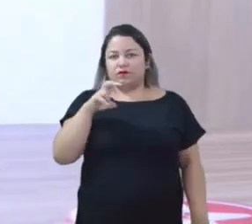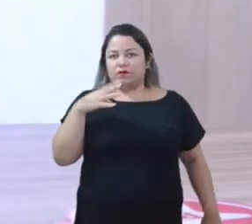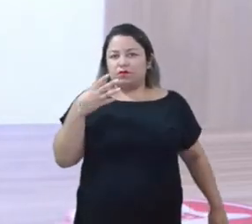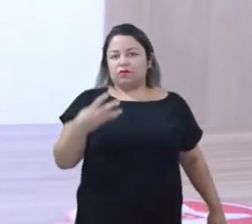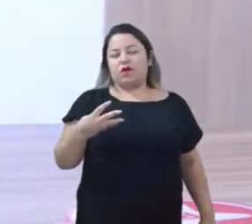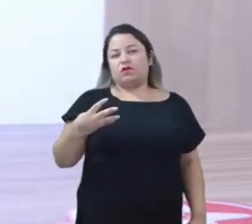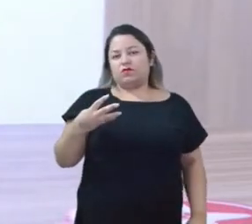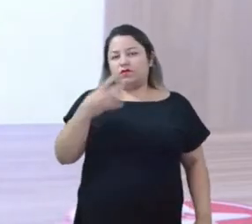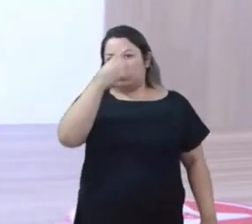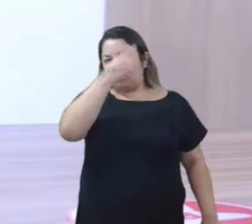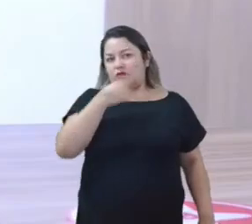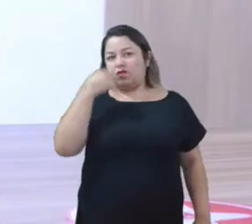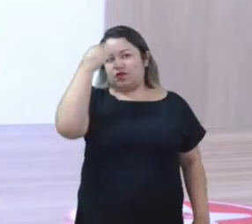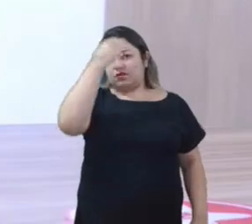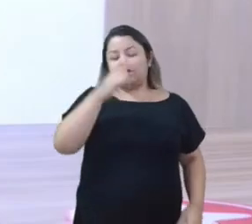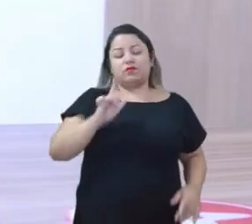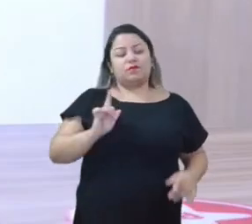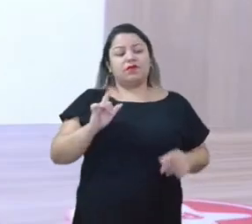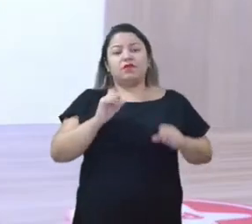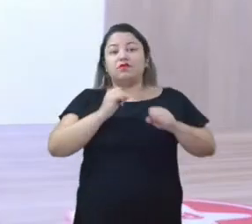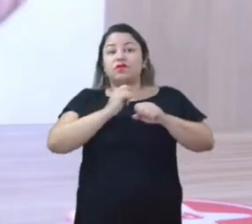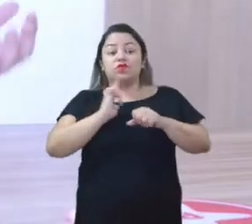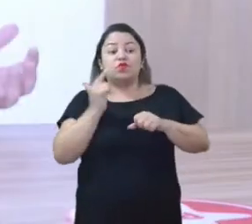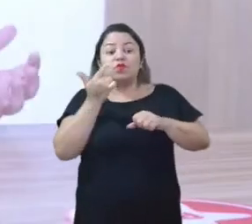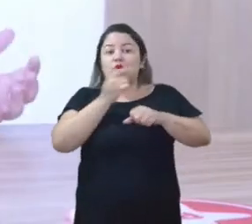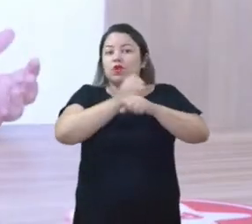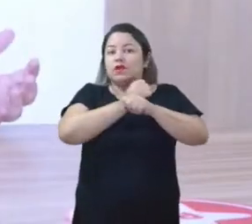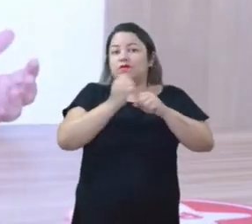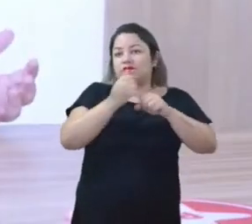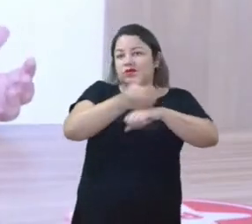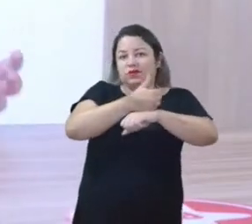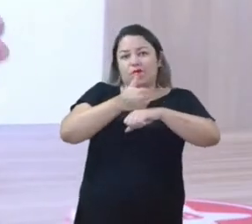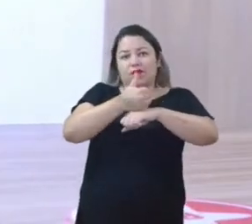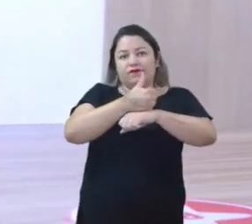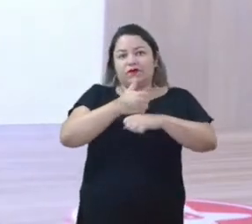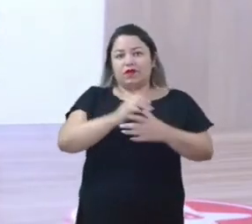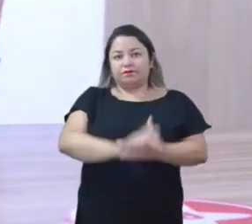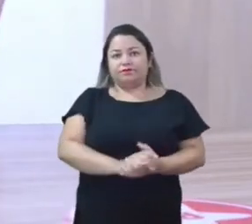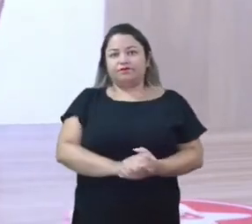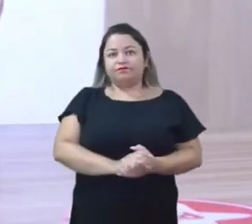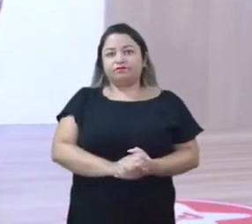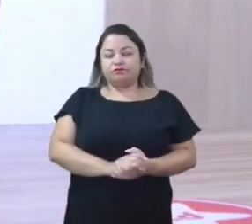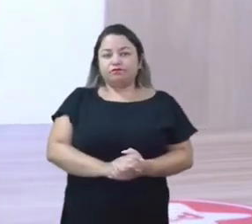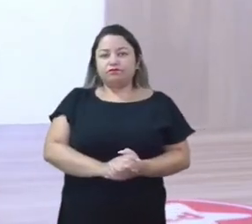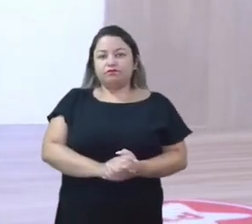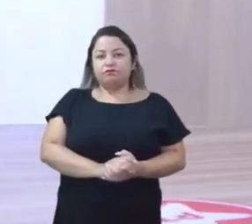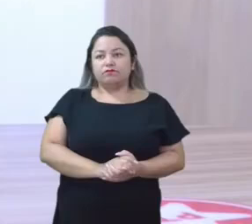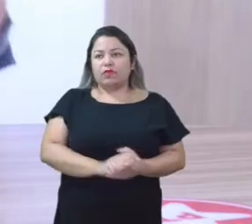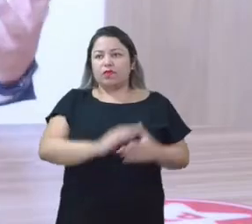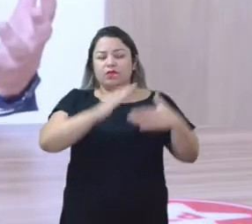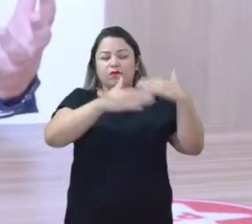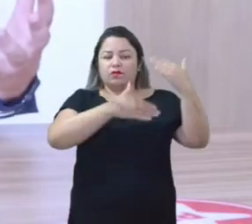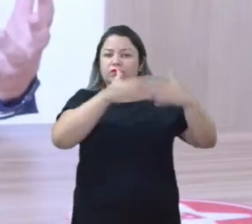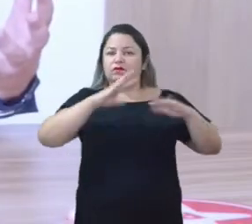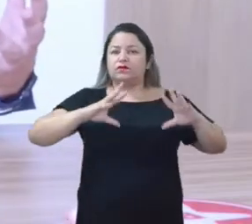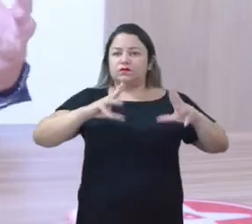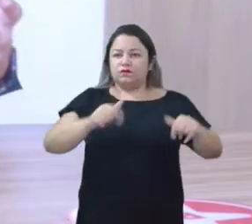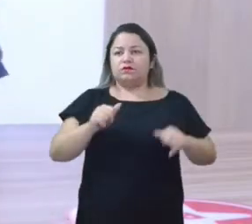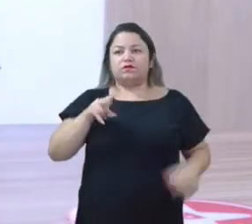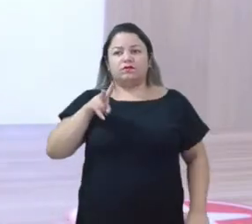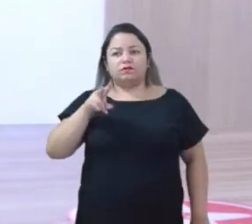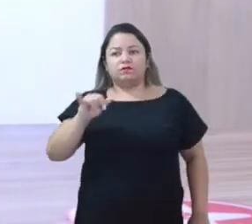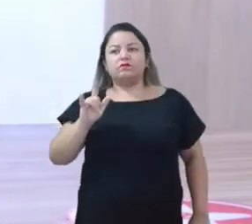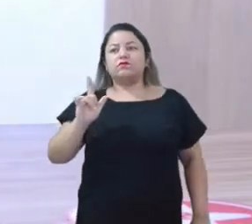horas, ele está impossibilitado de se qualificar. Então, por isso, é uma revolução e todo mundo vai